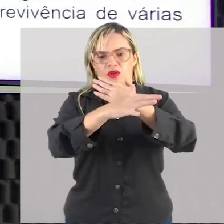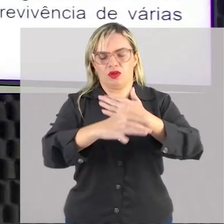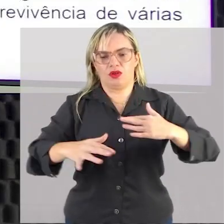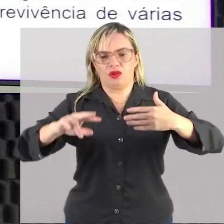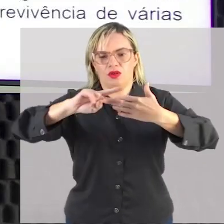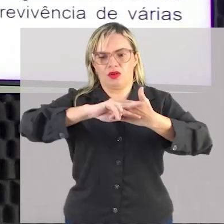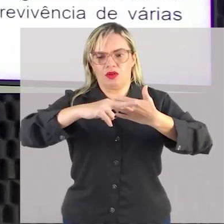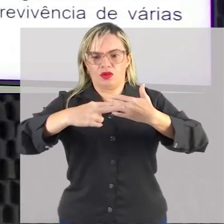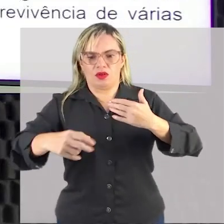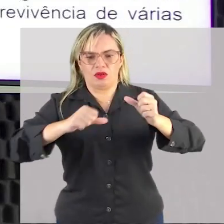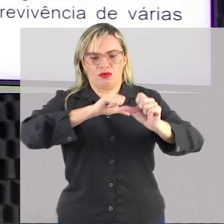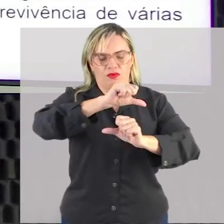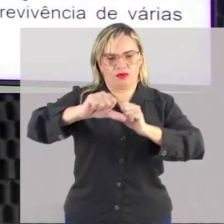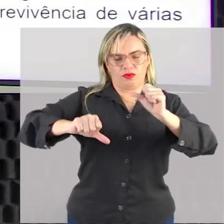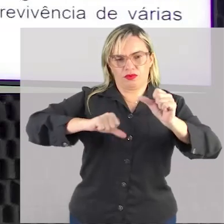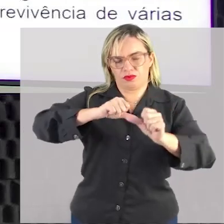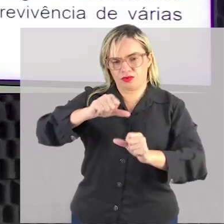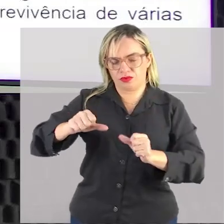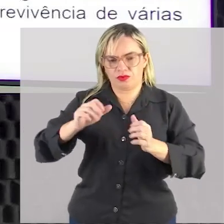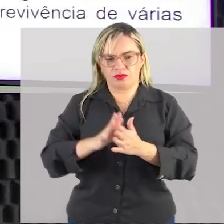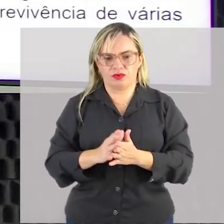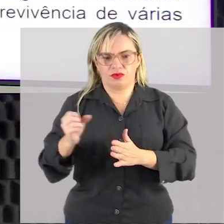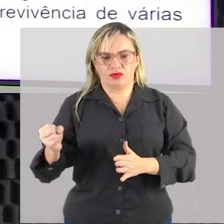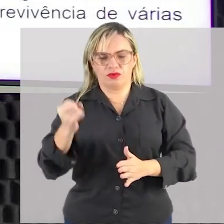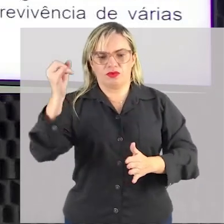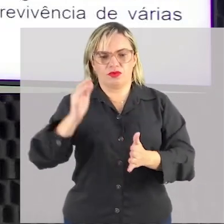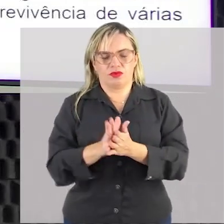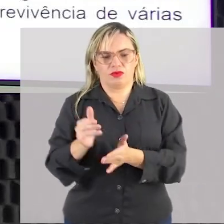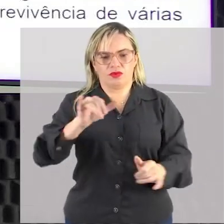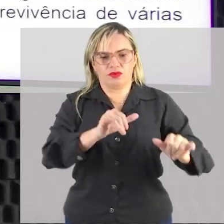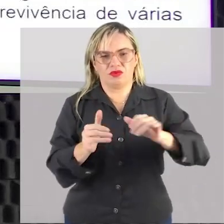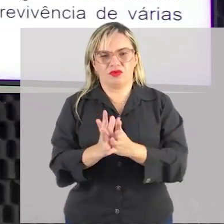uma alteração importante em suas propriedades.